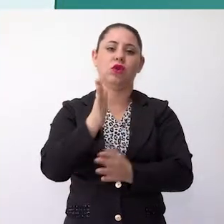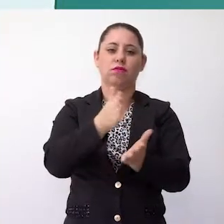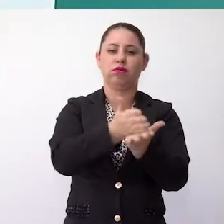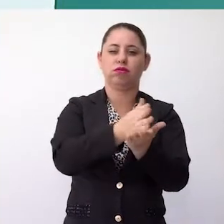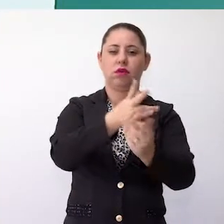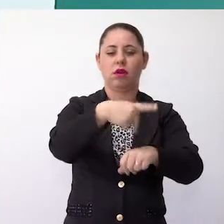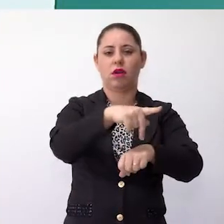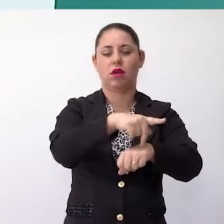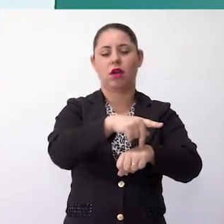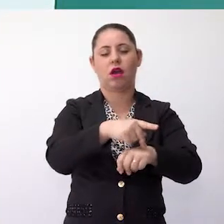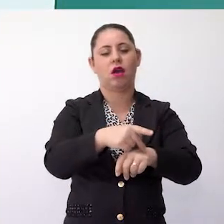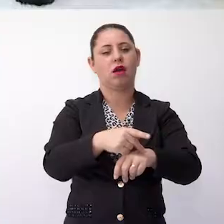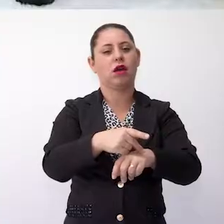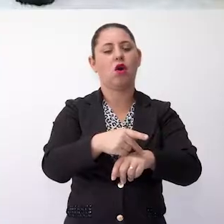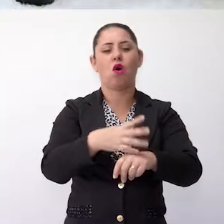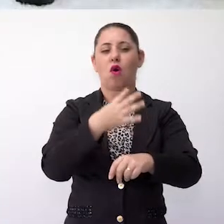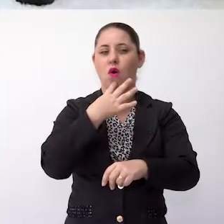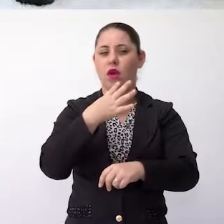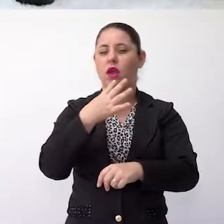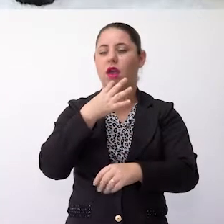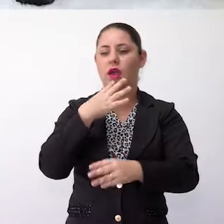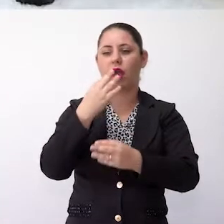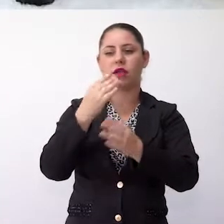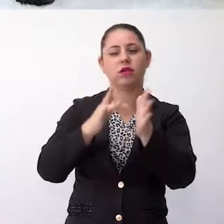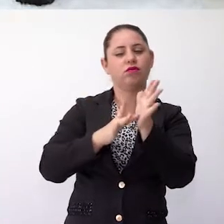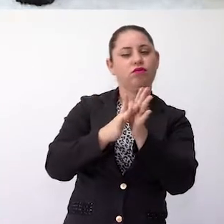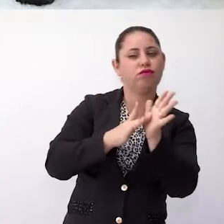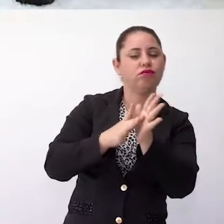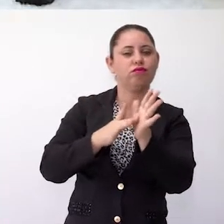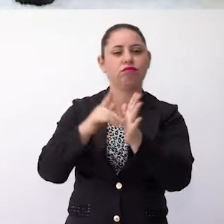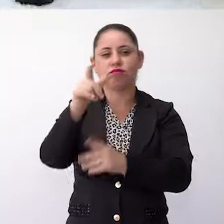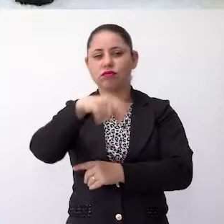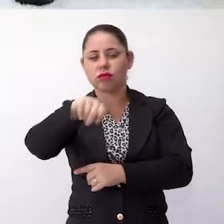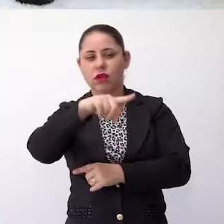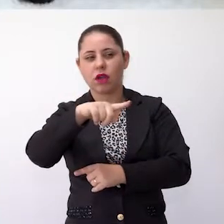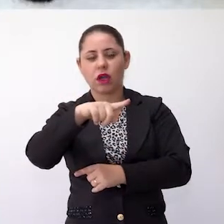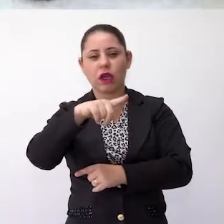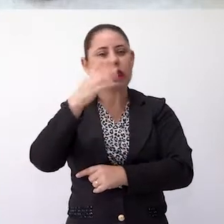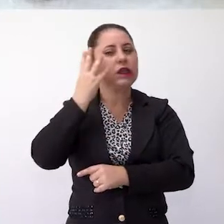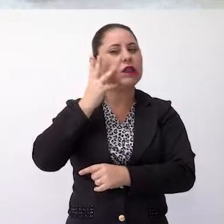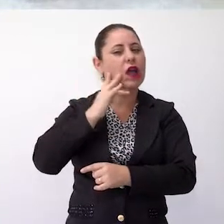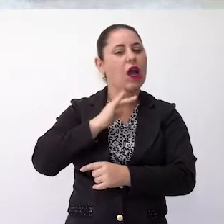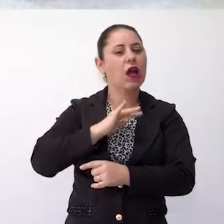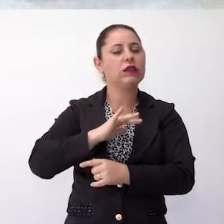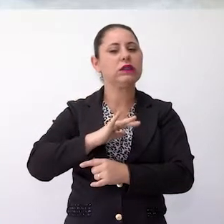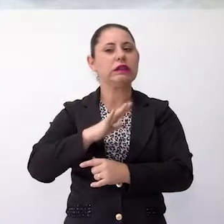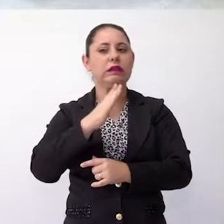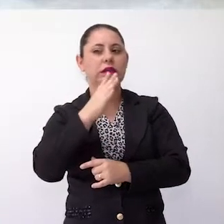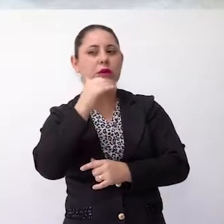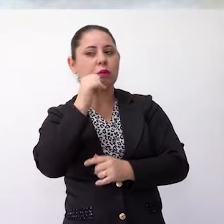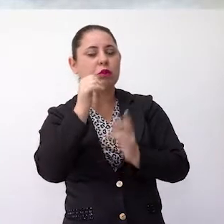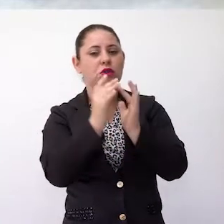nas rodovias há bastante Sabe a manha tempo. de cada um, né? Sim, alguns levam criança, mulher, dizendo que está com a família, né?